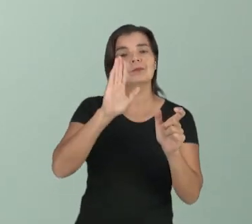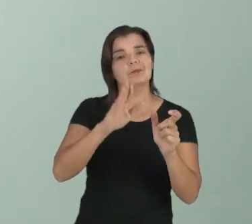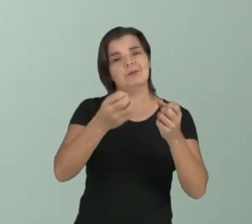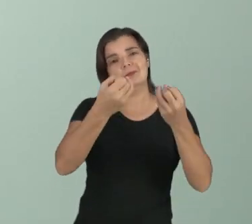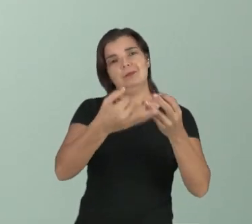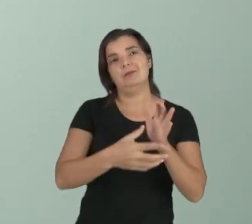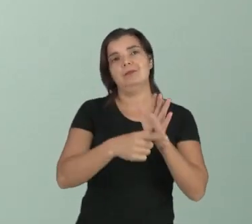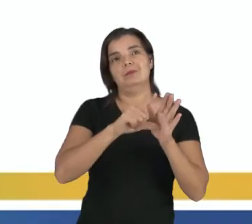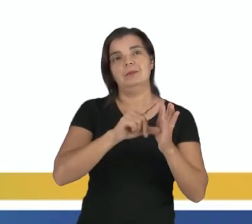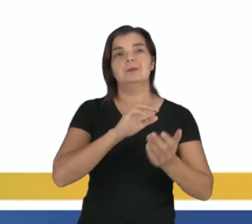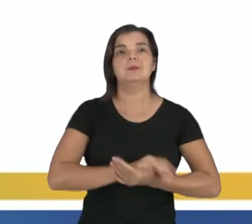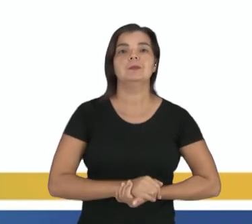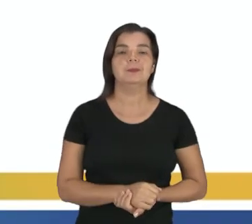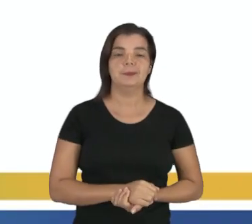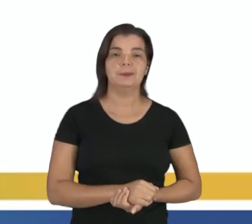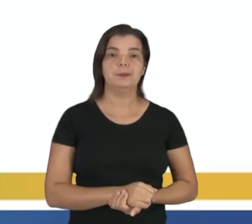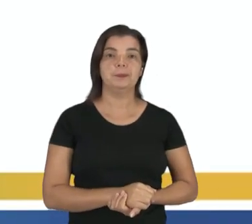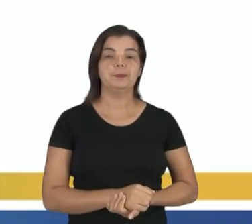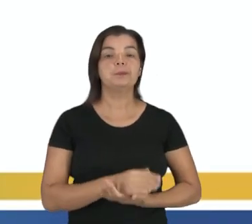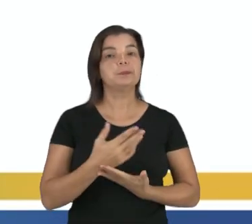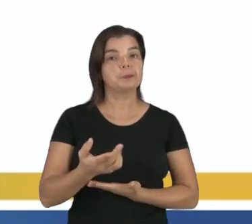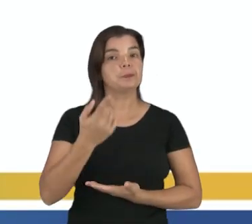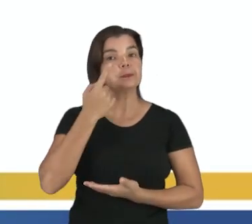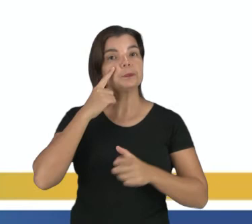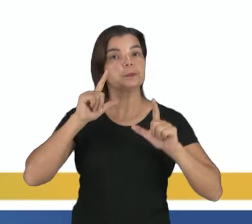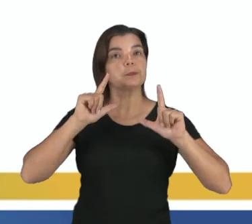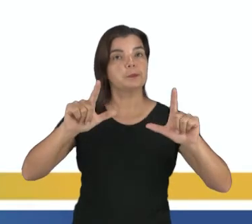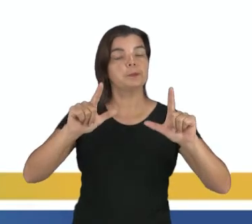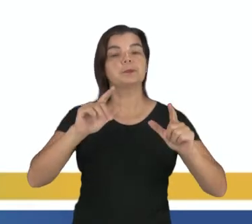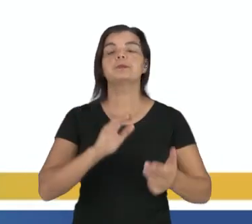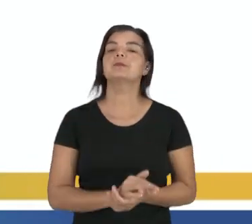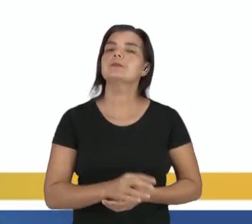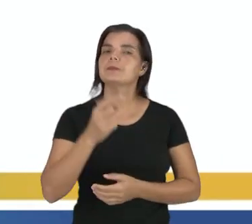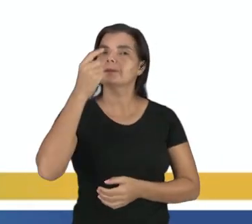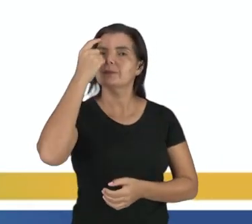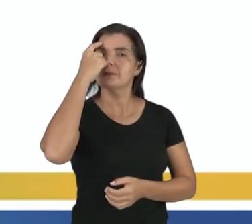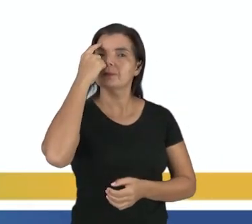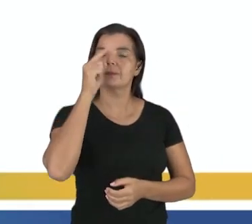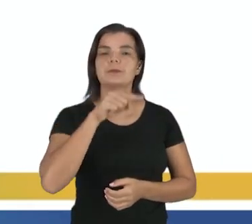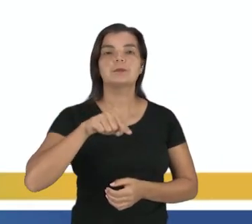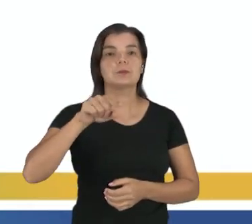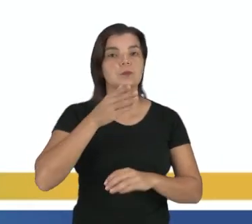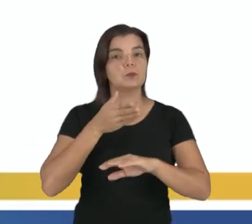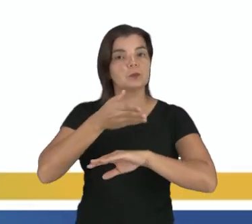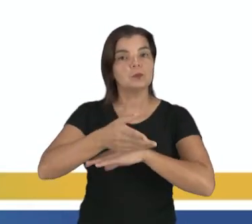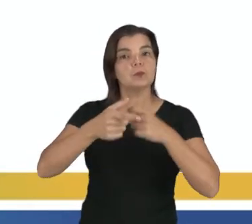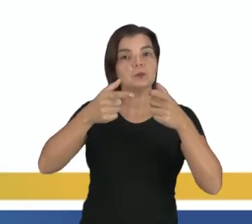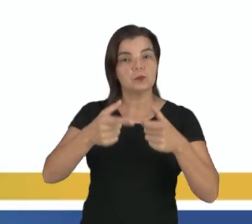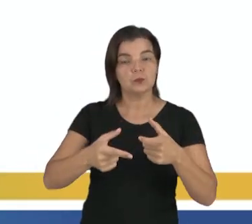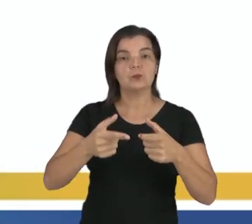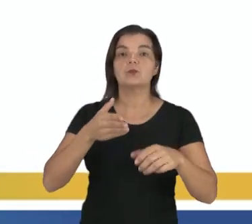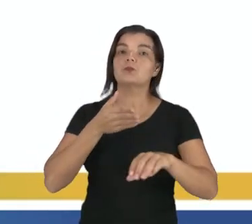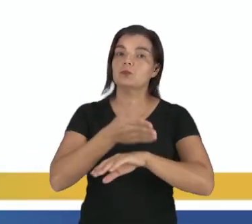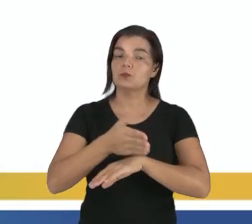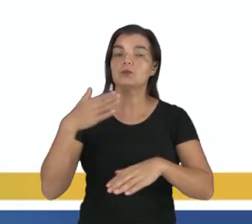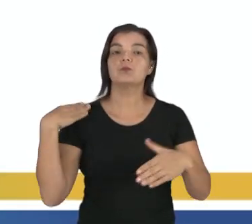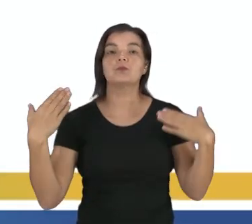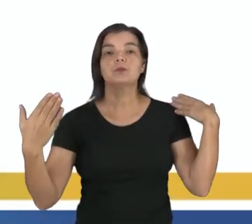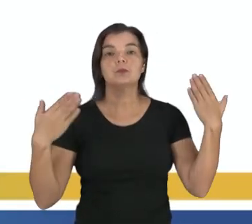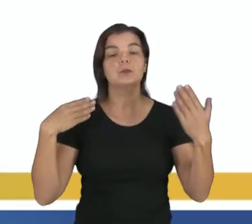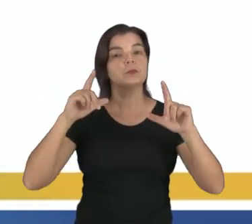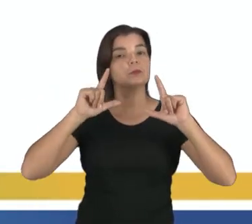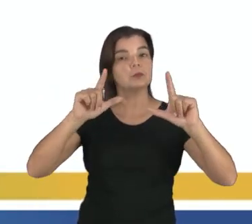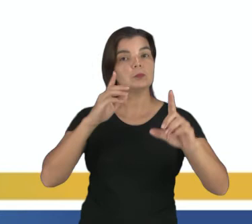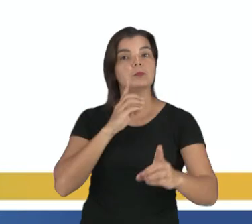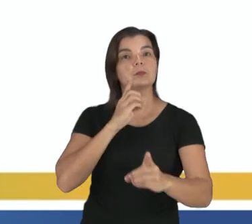havia sido dito. Olhem só a placa. Agora imagine que você fosse visitar um lugar turístico da Índia e encontrasse